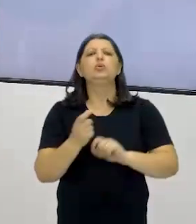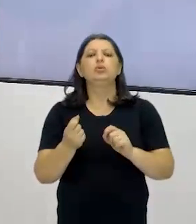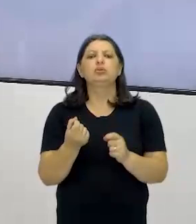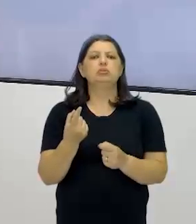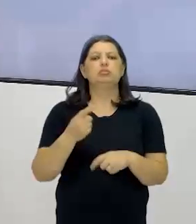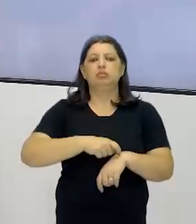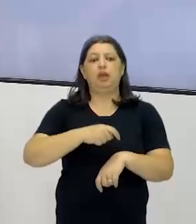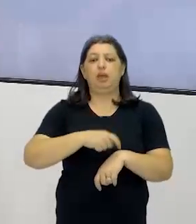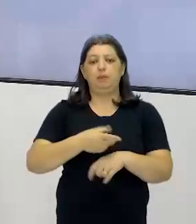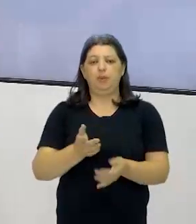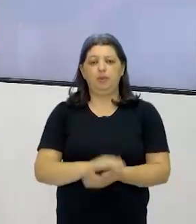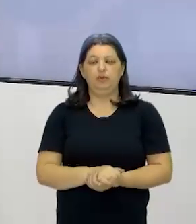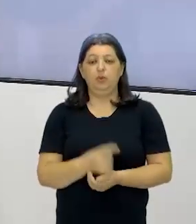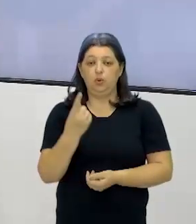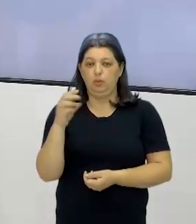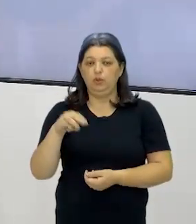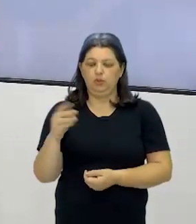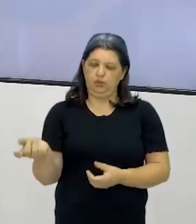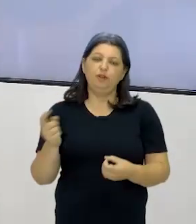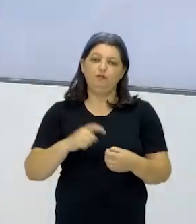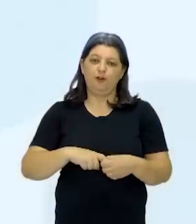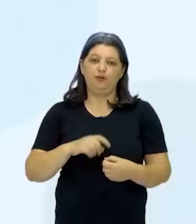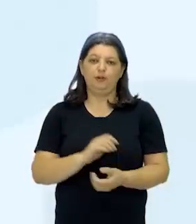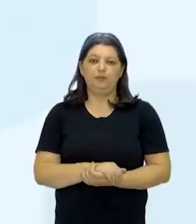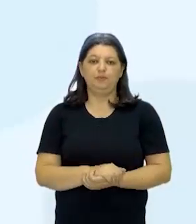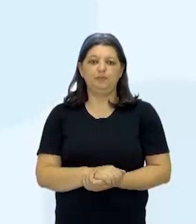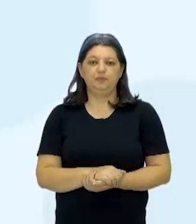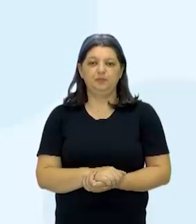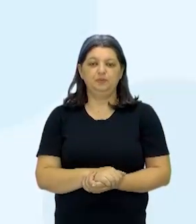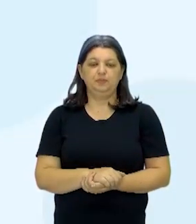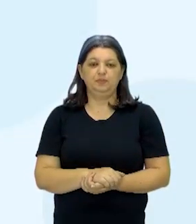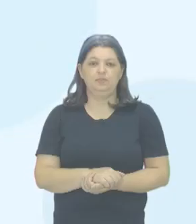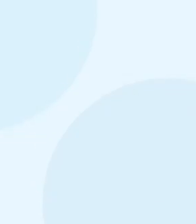usando a internet? 1 minuto, já voltamos.